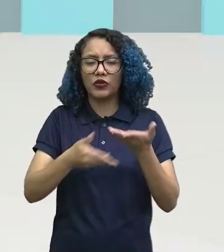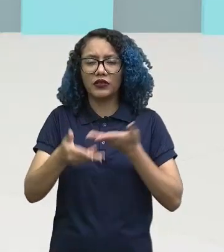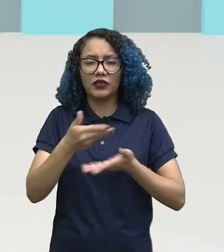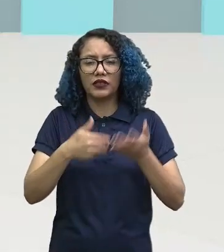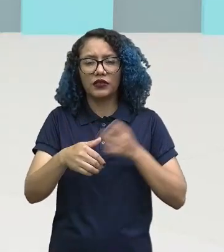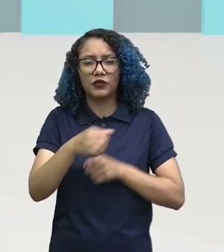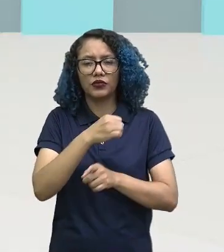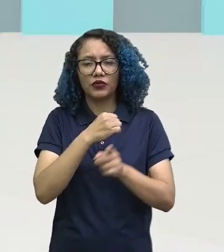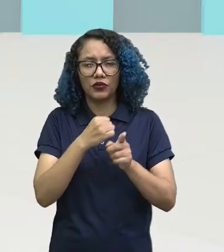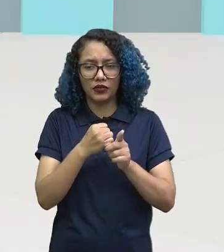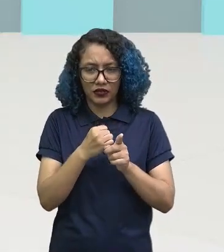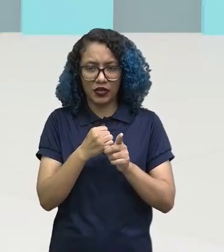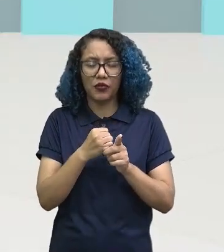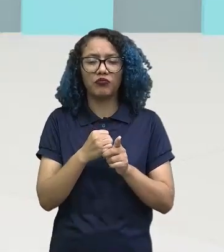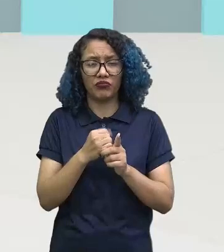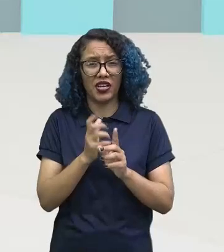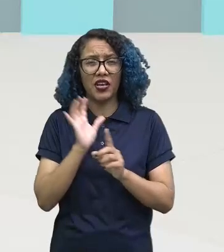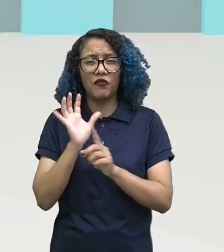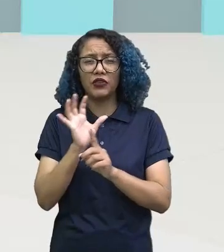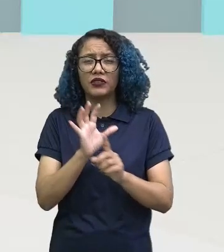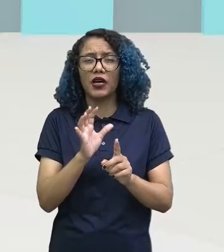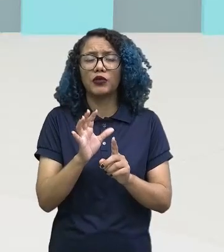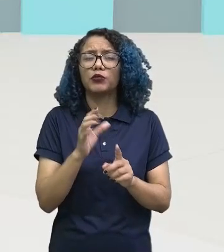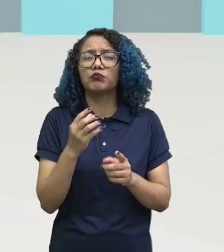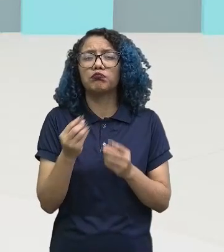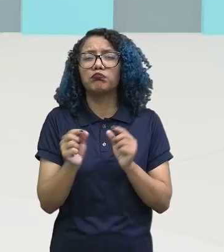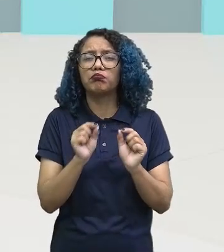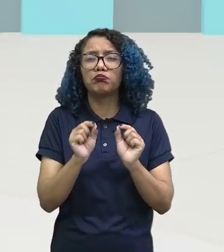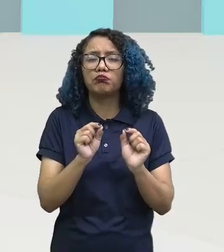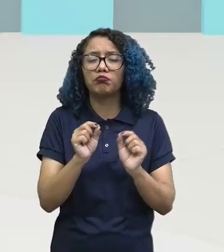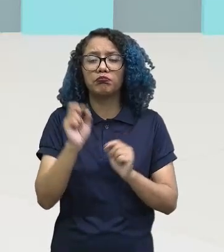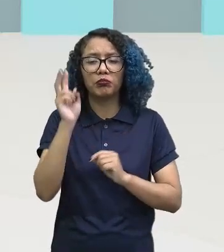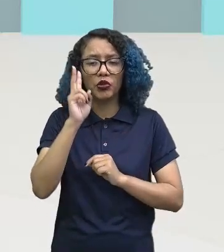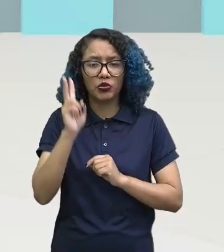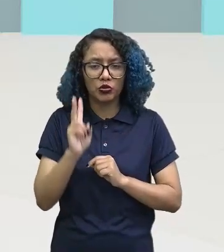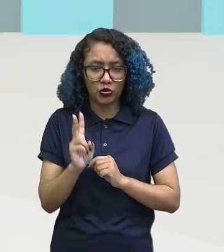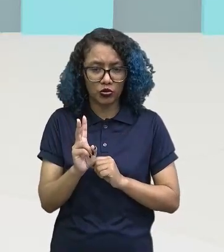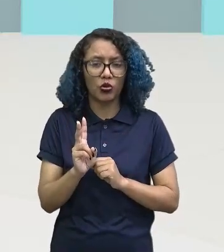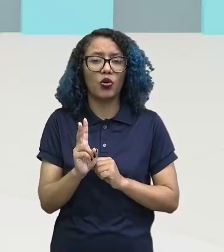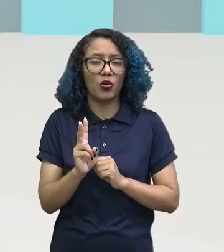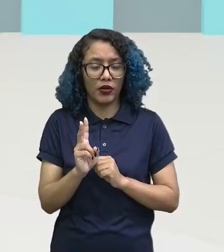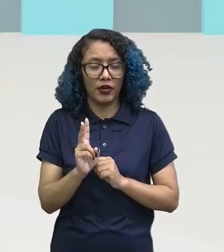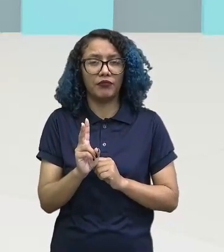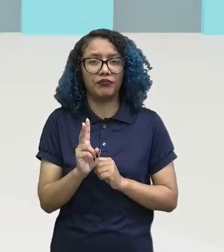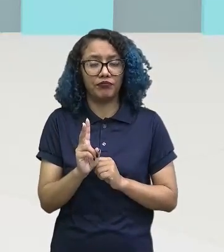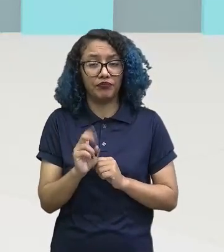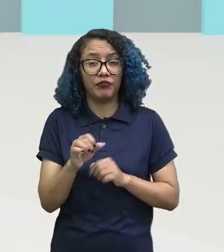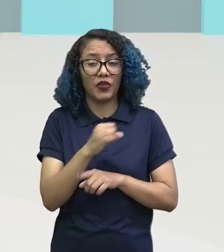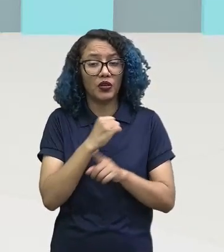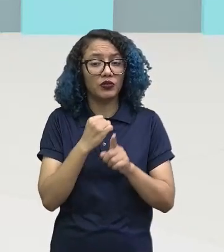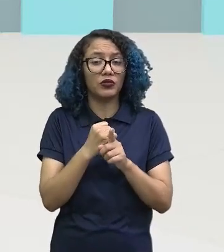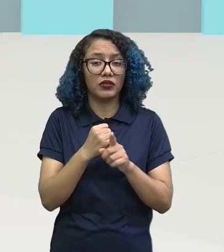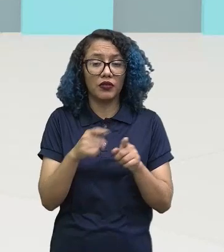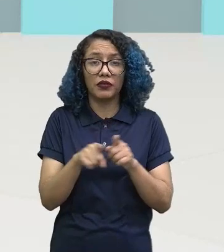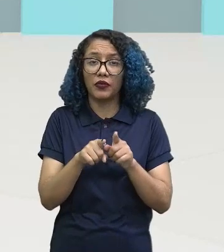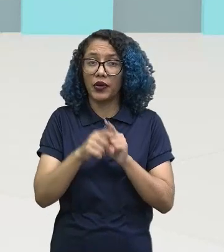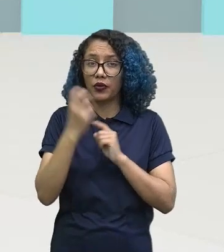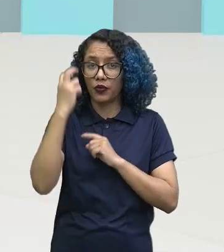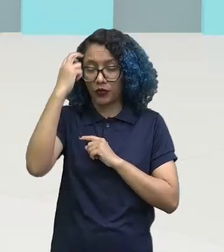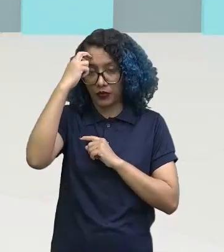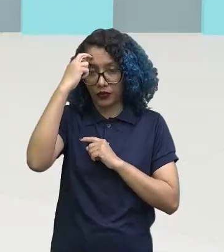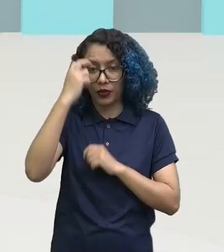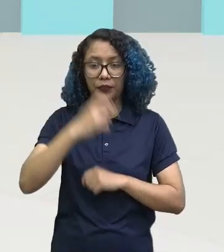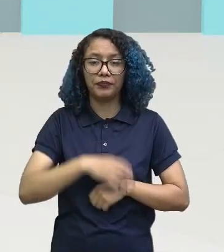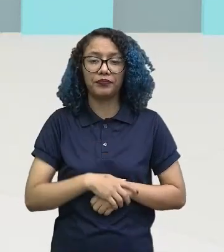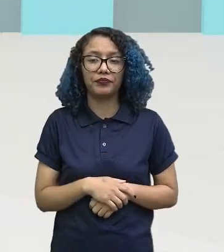sociais, sendo moldados por influências históricas, como vocês estão vendo, sociais e culturais.